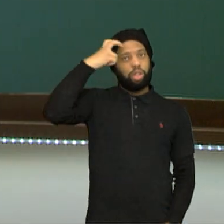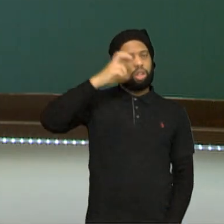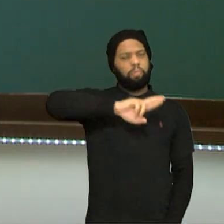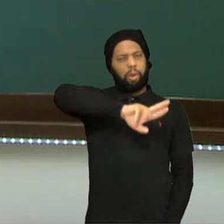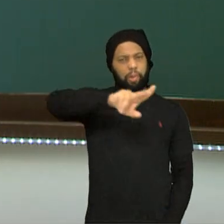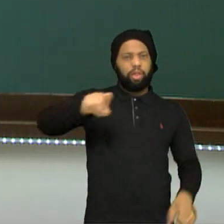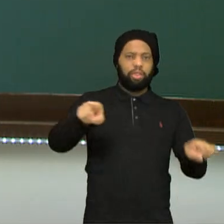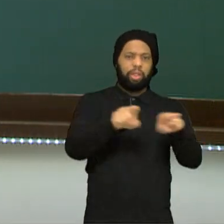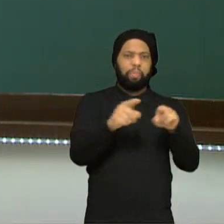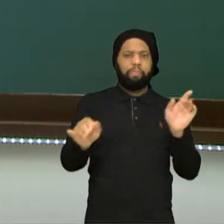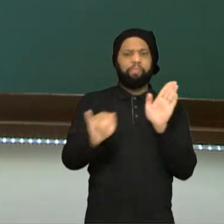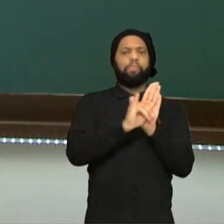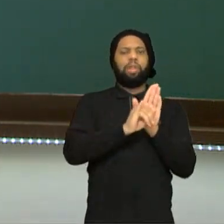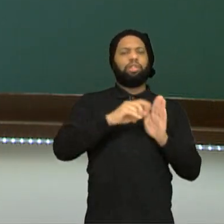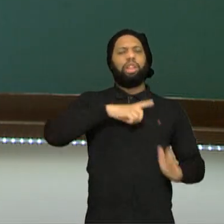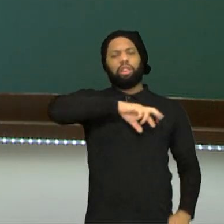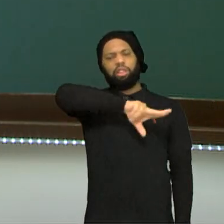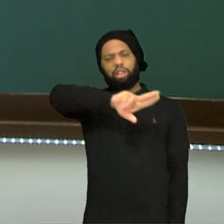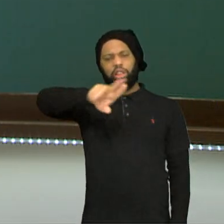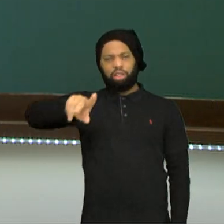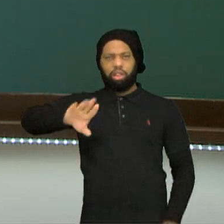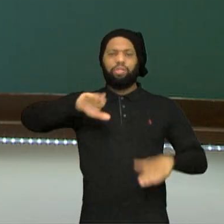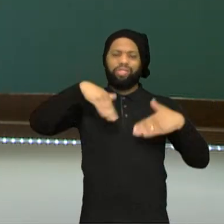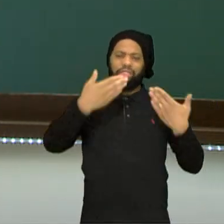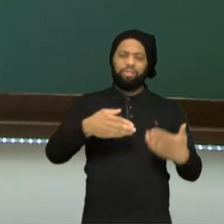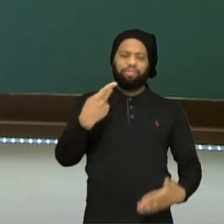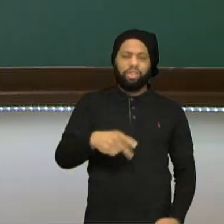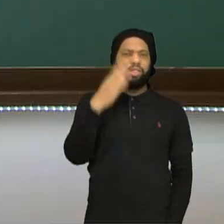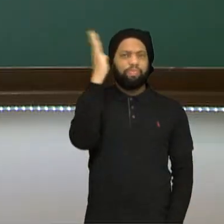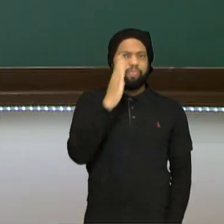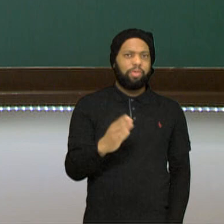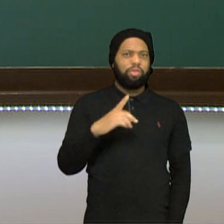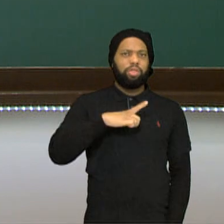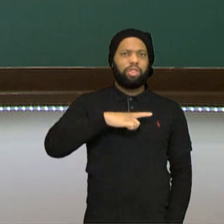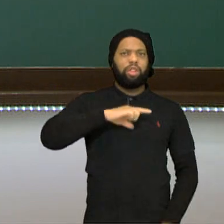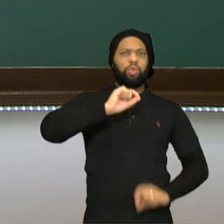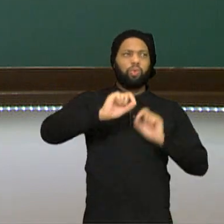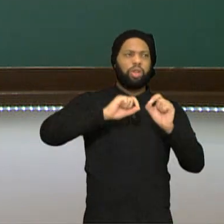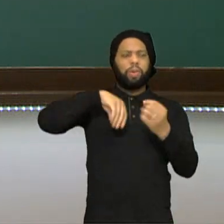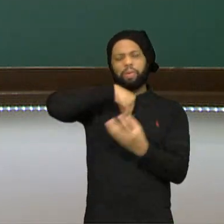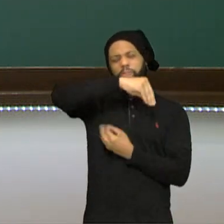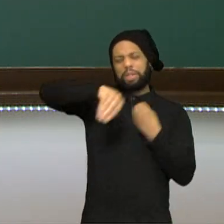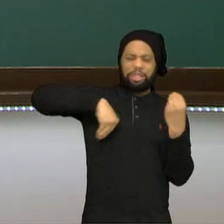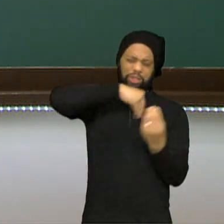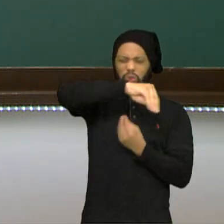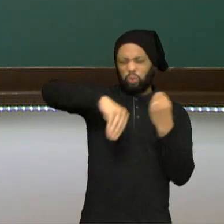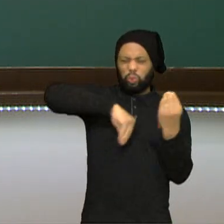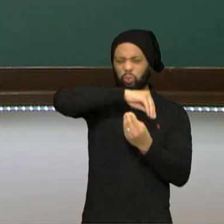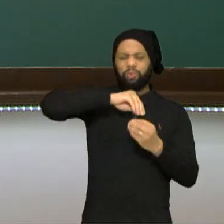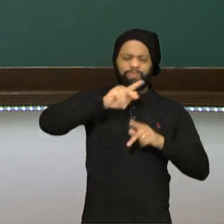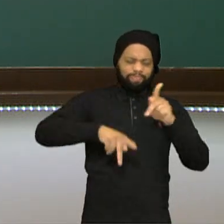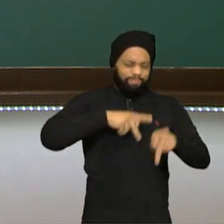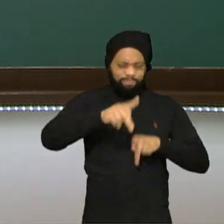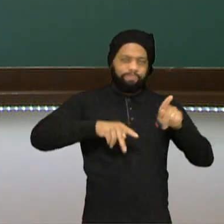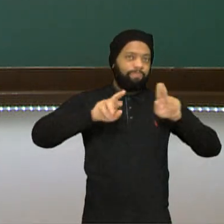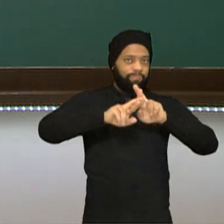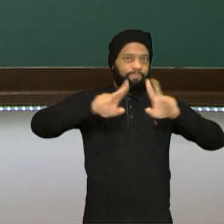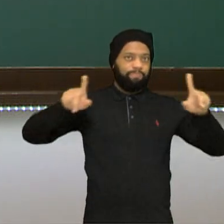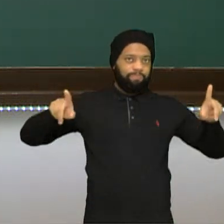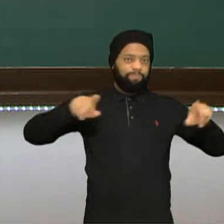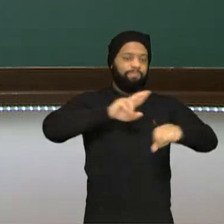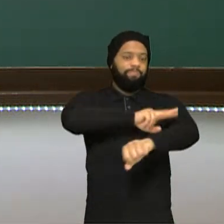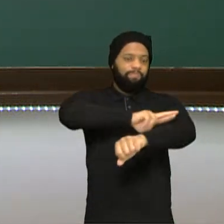nacional, né? Então, o nosso país é rico em miscigenação. O que é isso? É essa mistura de povos diferentes, de